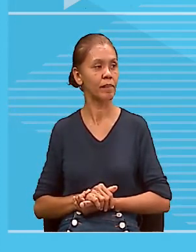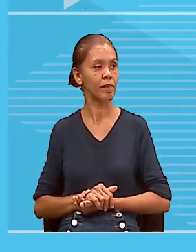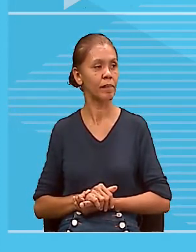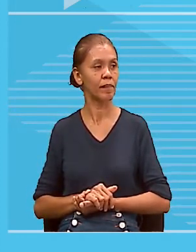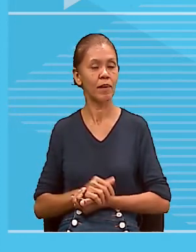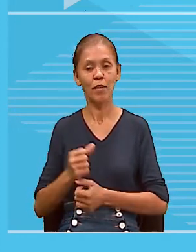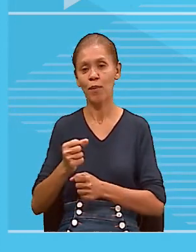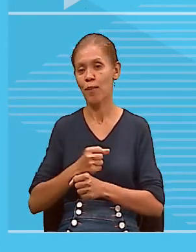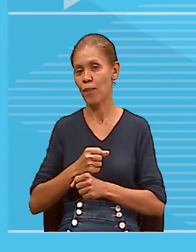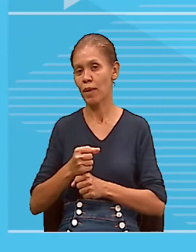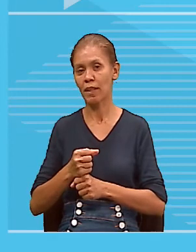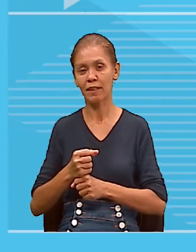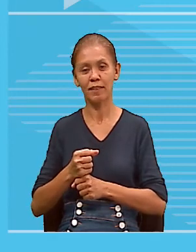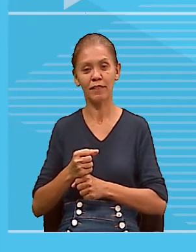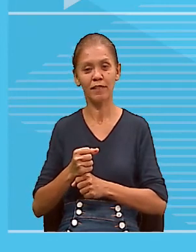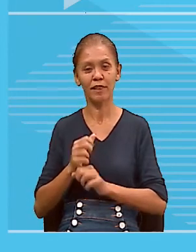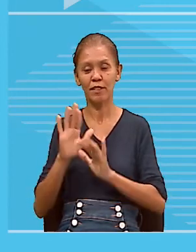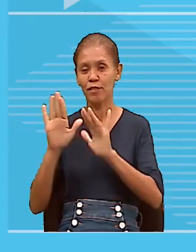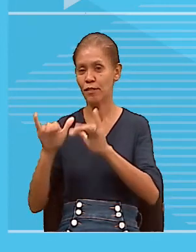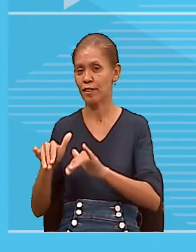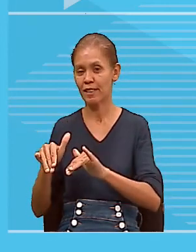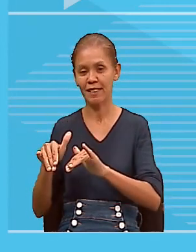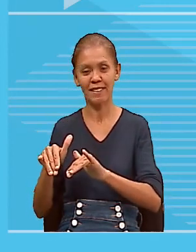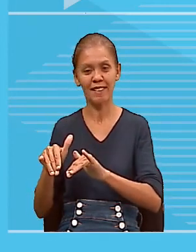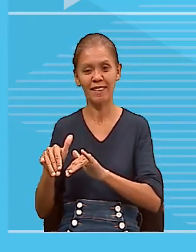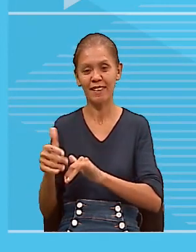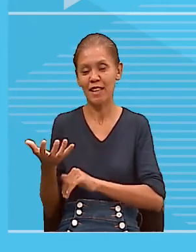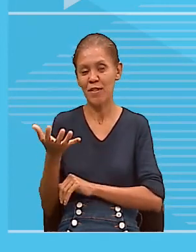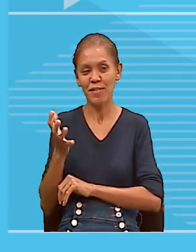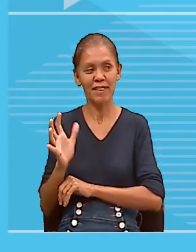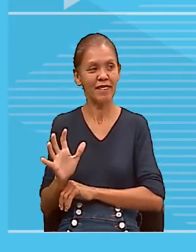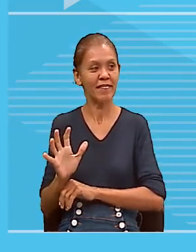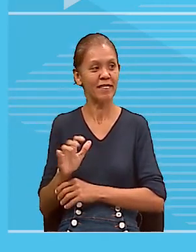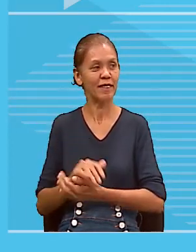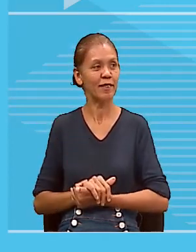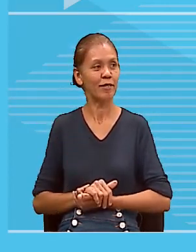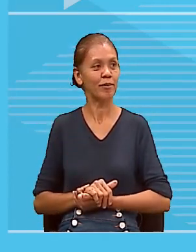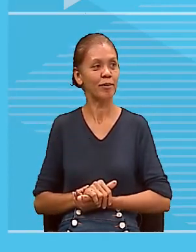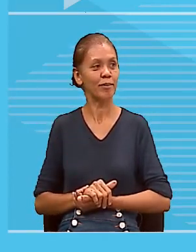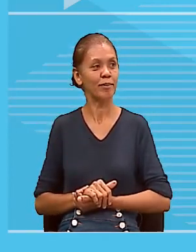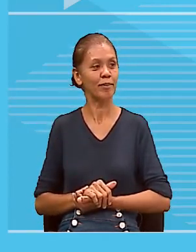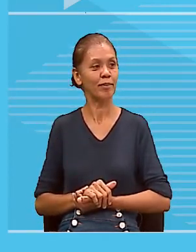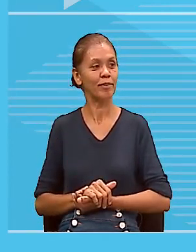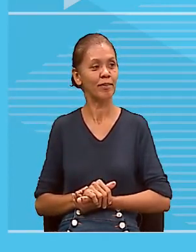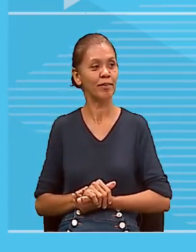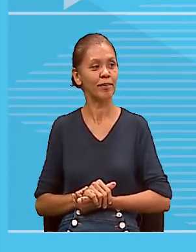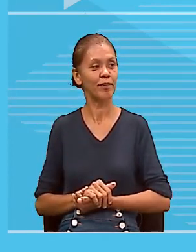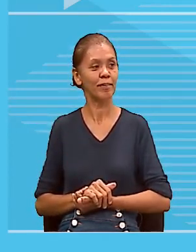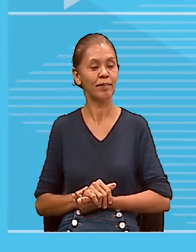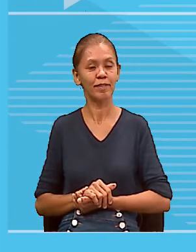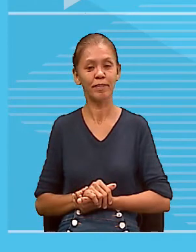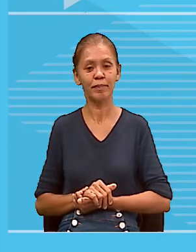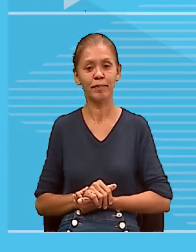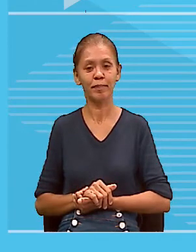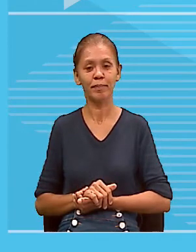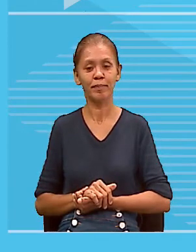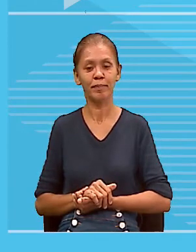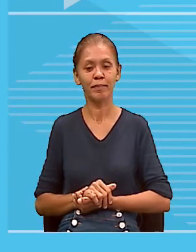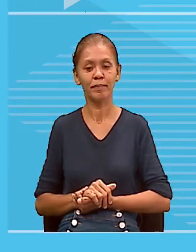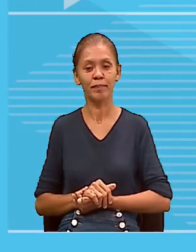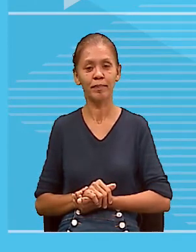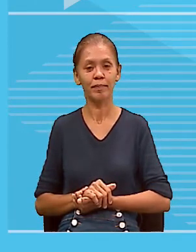devia terminar de grandes conquistas nossas né grandes realizações são os anos dourados